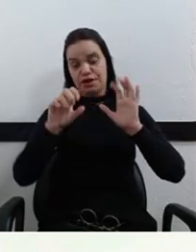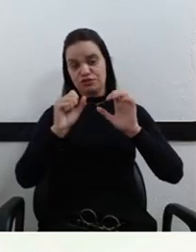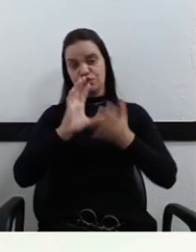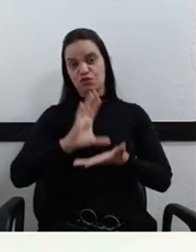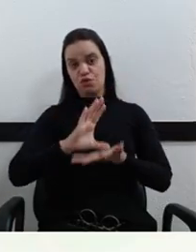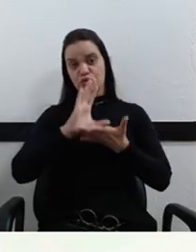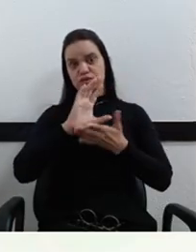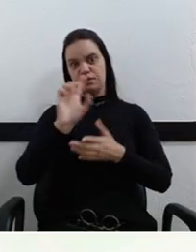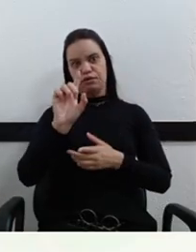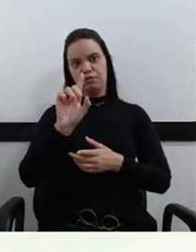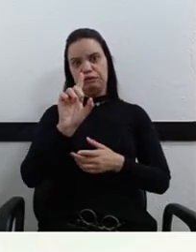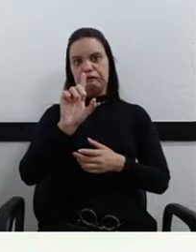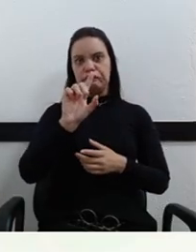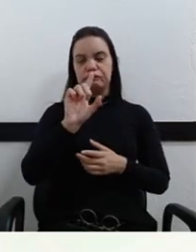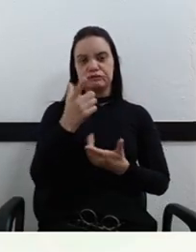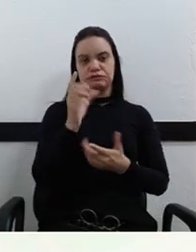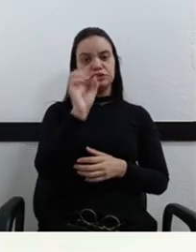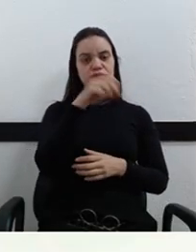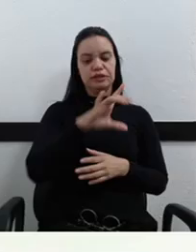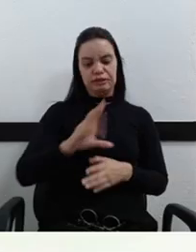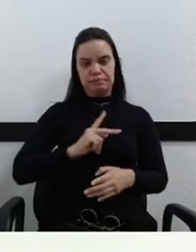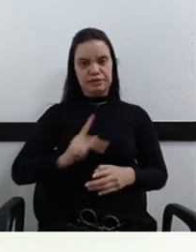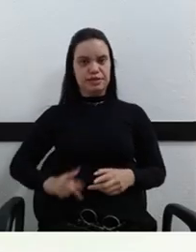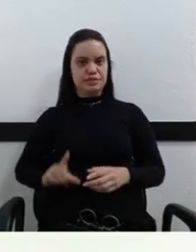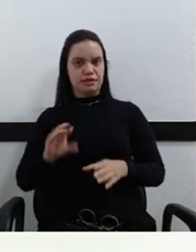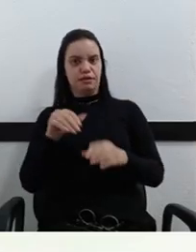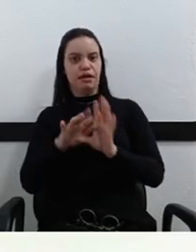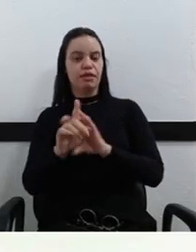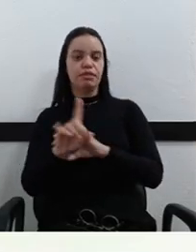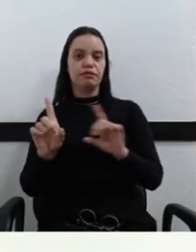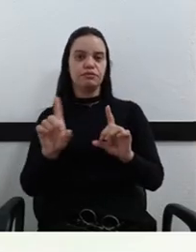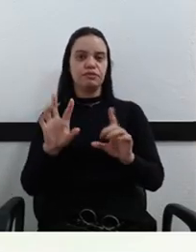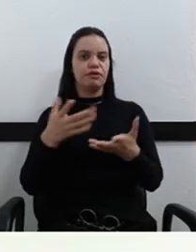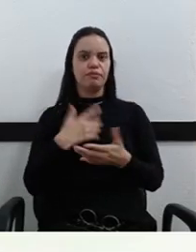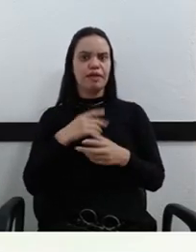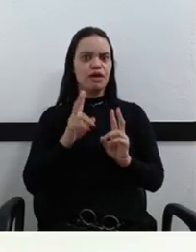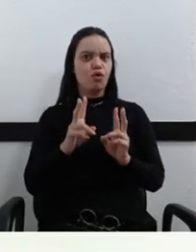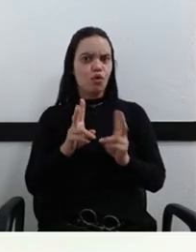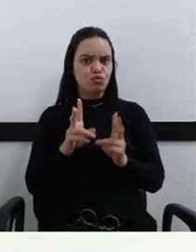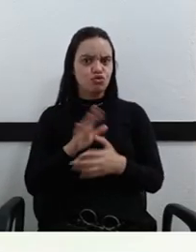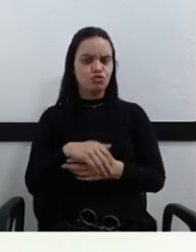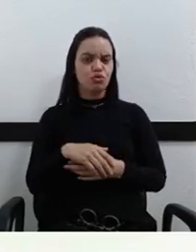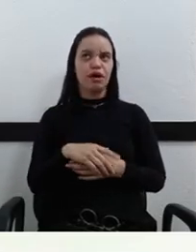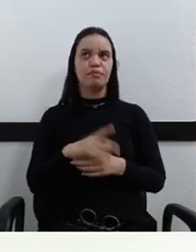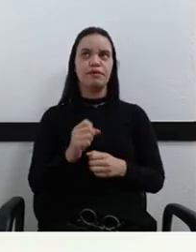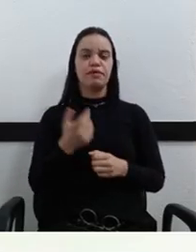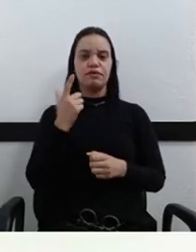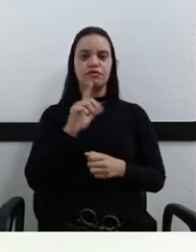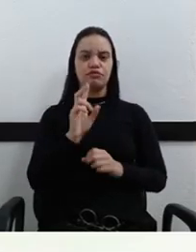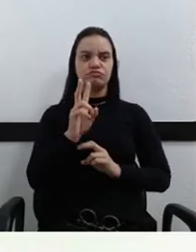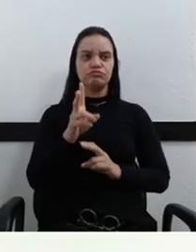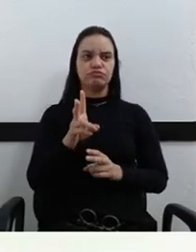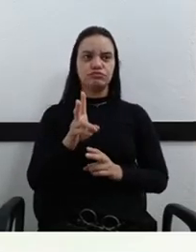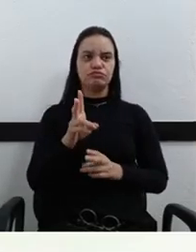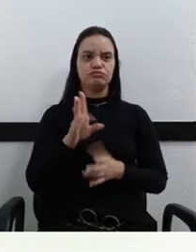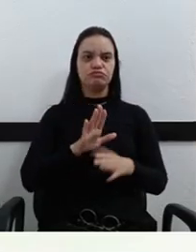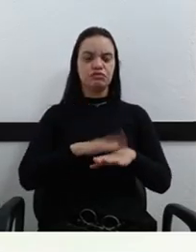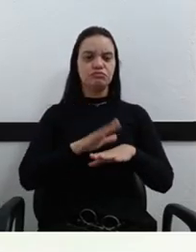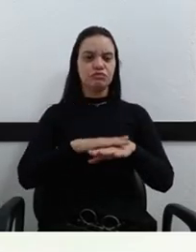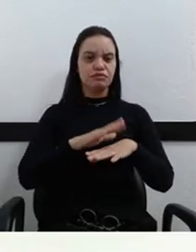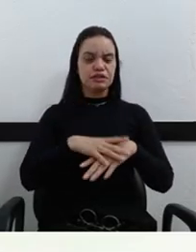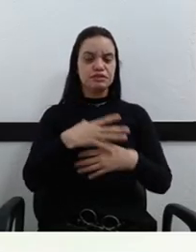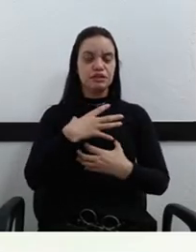da presidência. Espero que a senhora não insista nesse posicionamento, para que a gente possa deliberar da forma